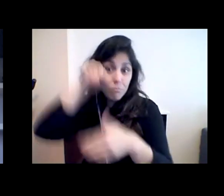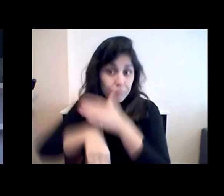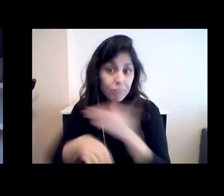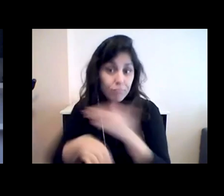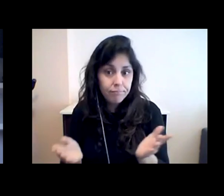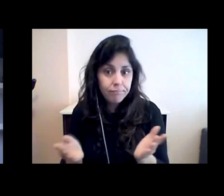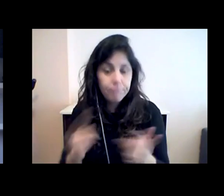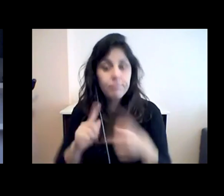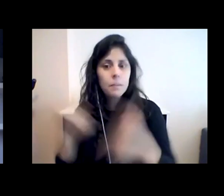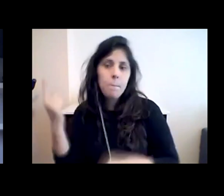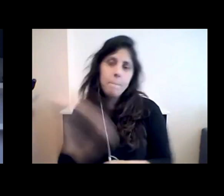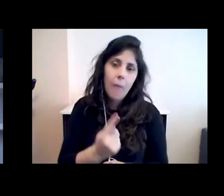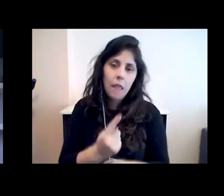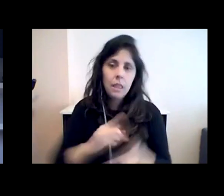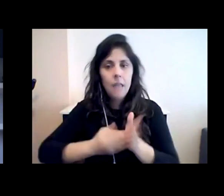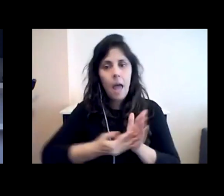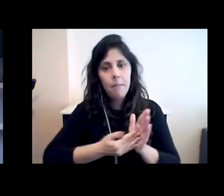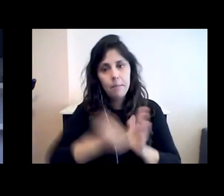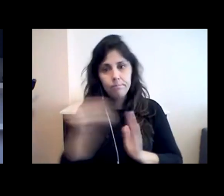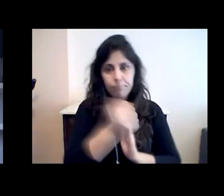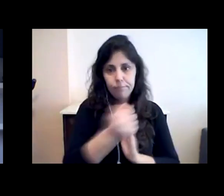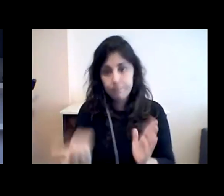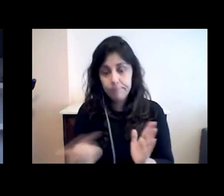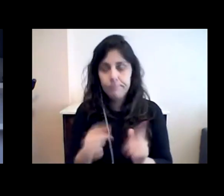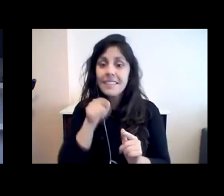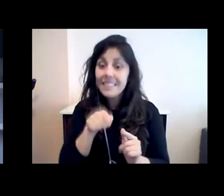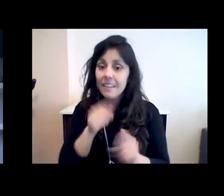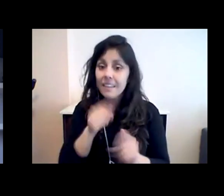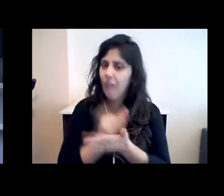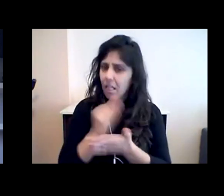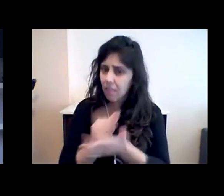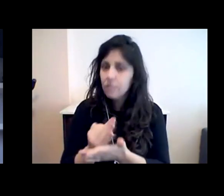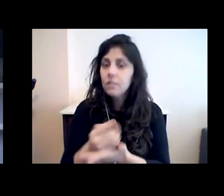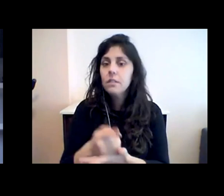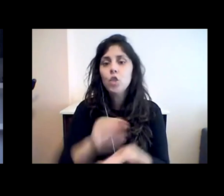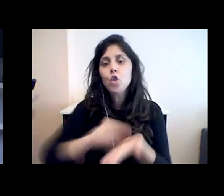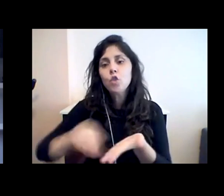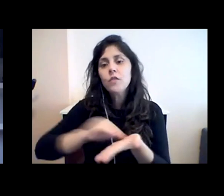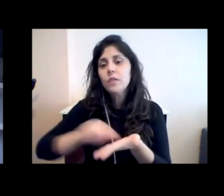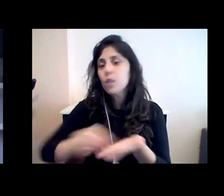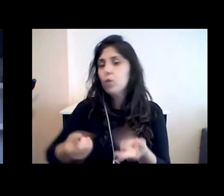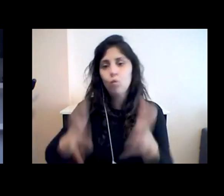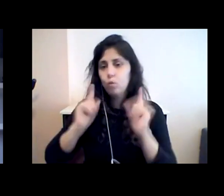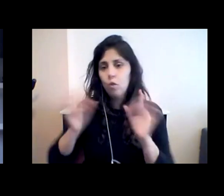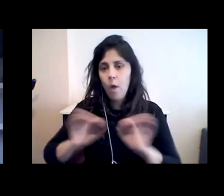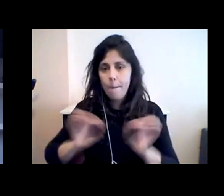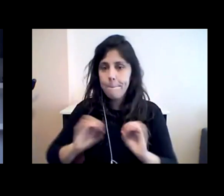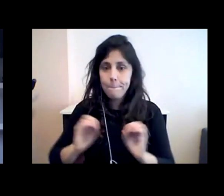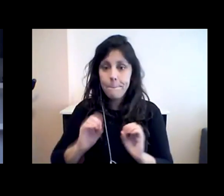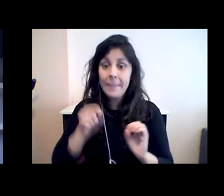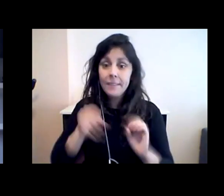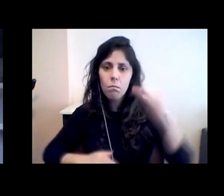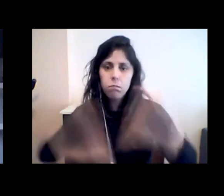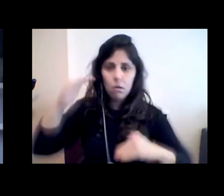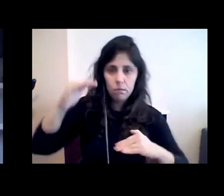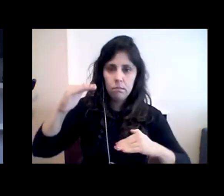depois o obriga a ir a exame. Essas mesmas faltas não são justificadas e, portanto, criam um conjunto de desigualdades